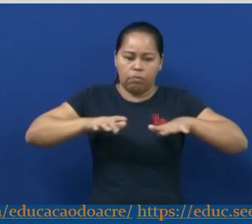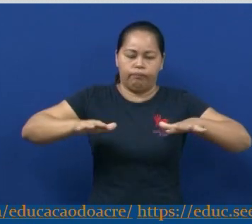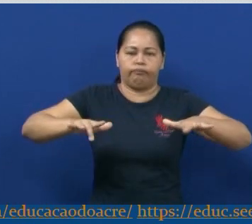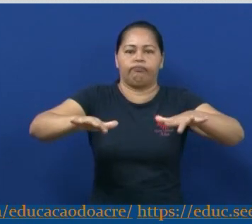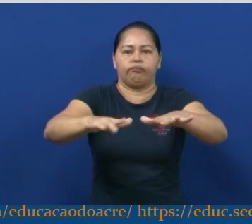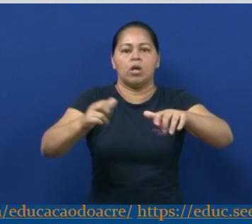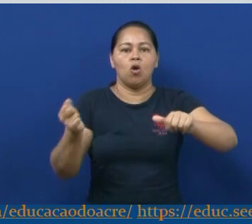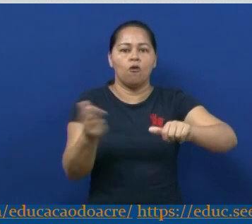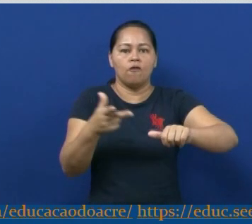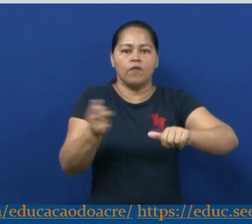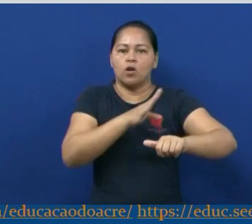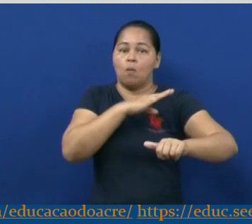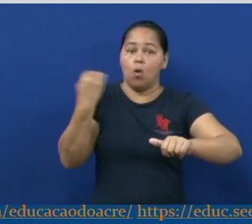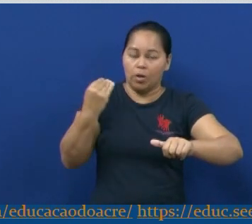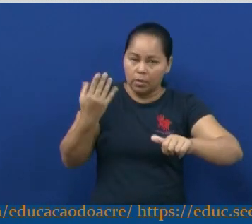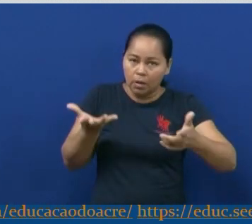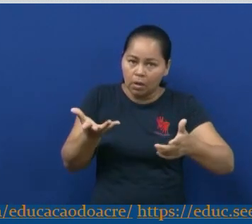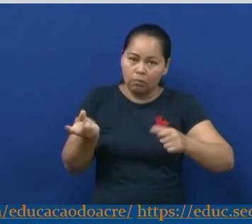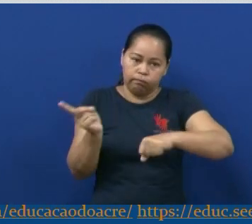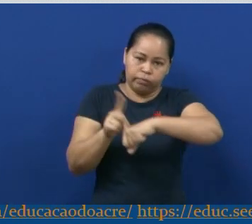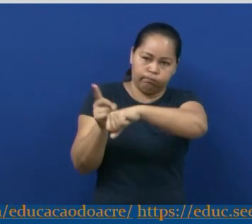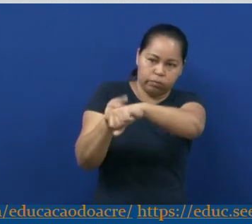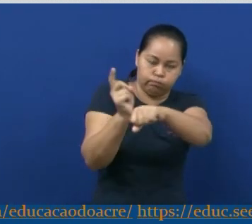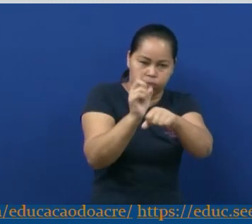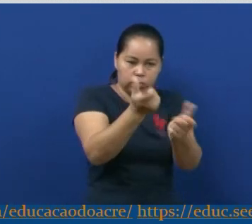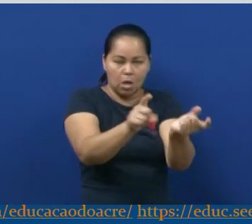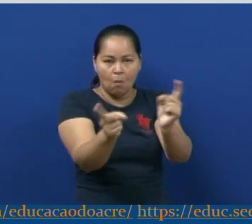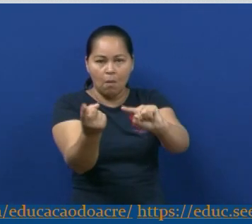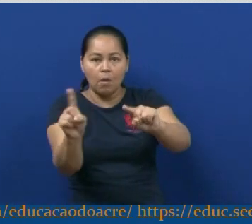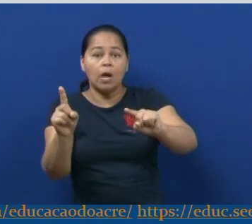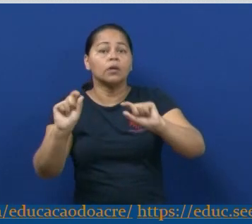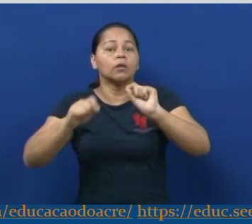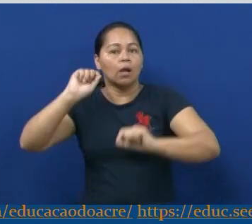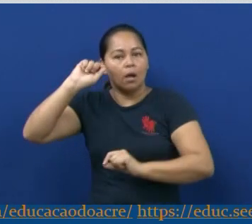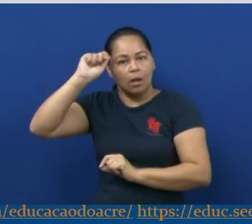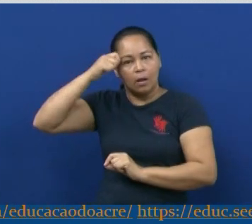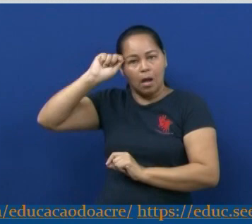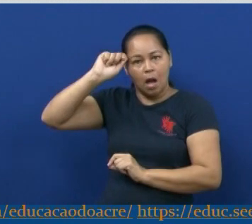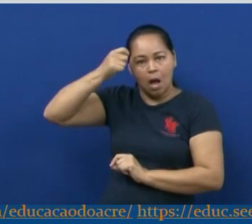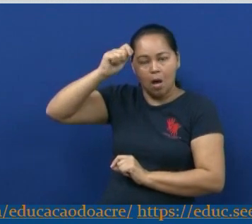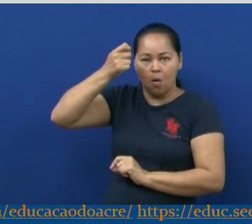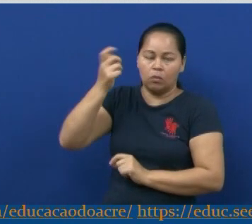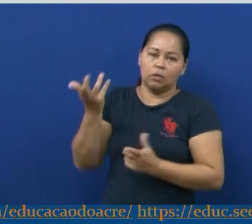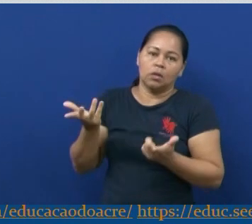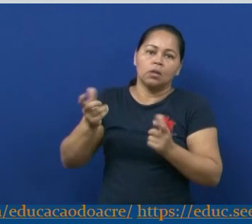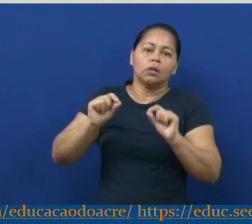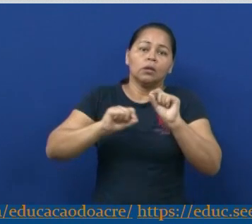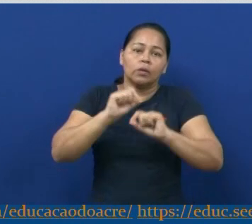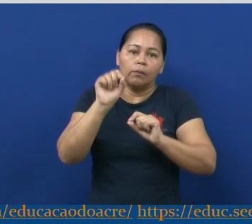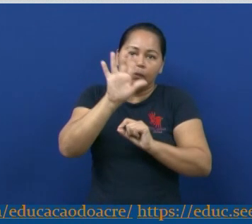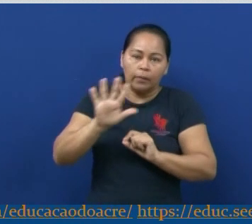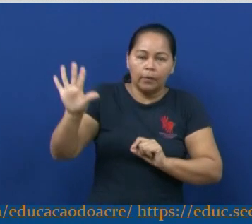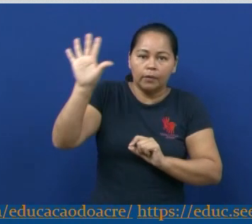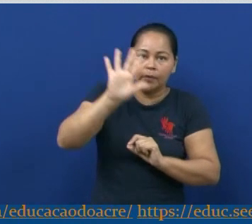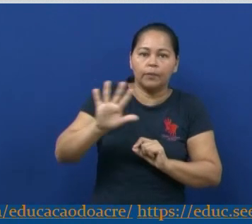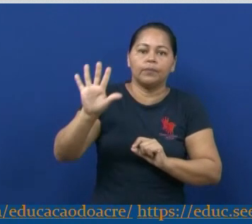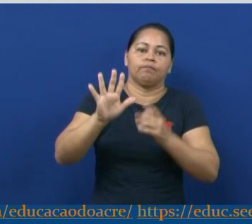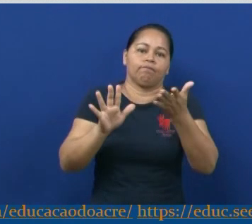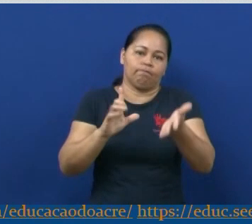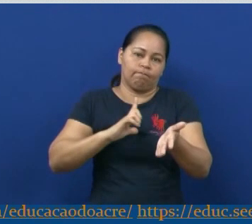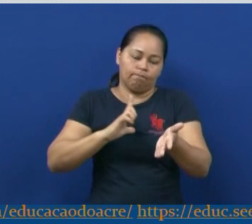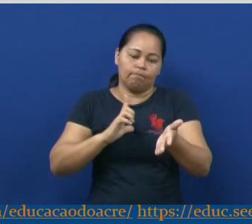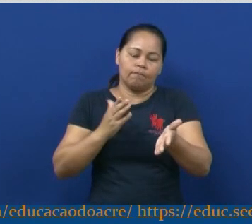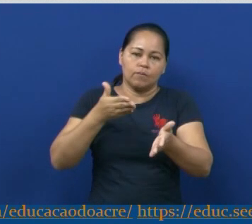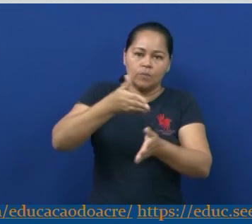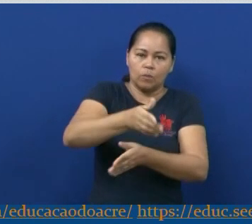de um vírus mortal e contagioso trazido da África por um macaco que foi levado de forma clandestina para a Califórnia,